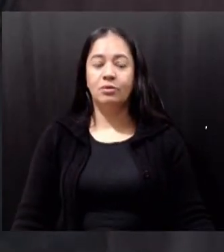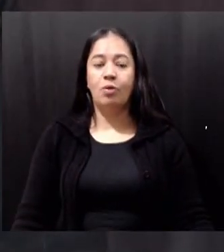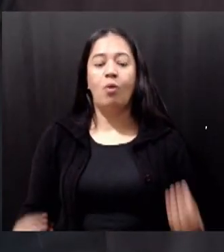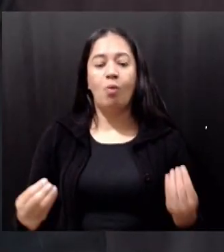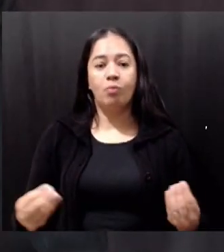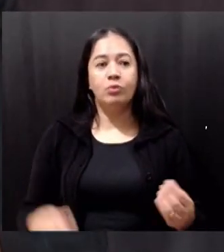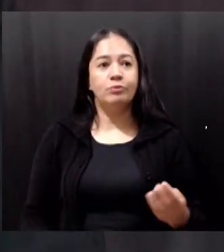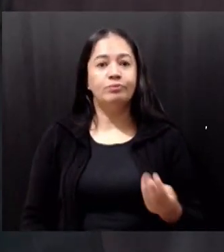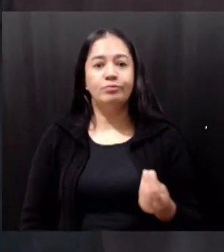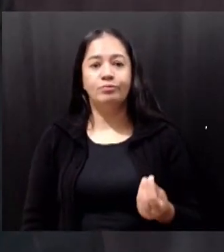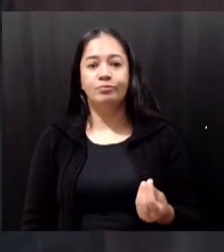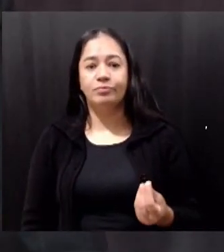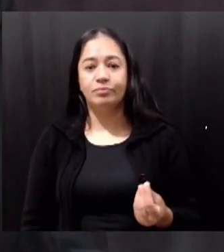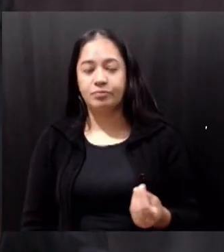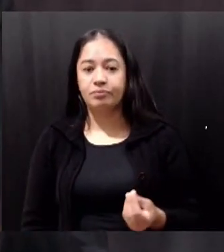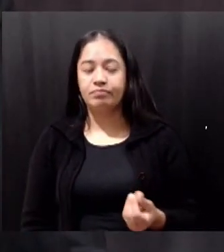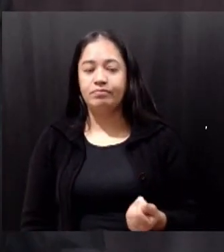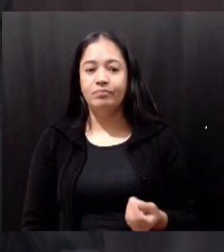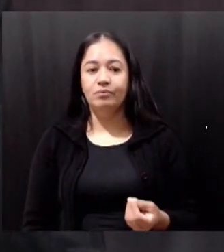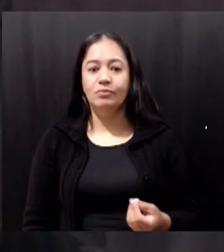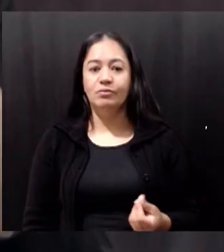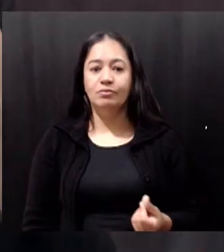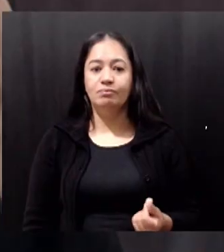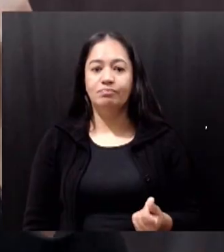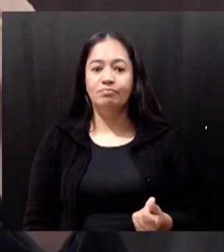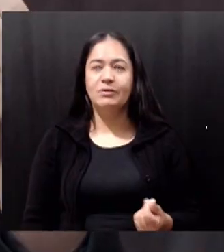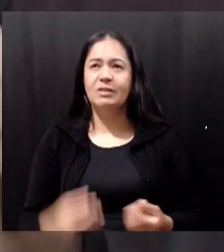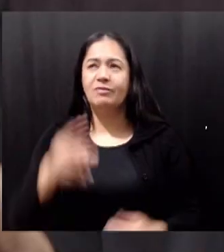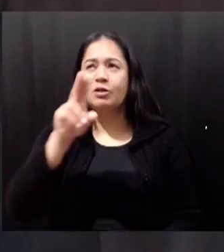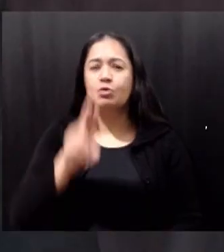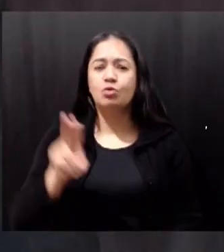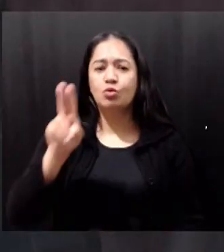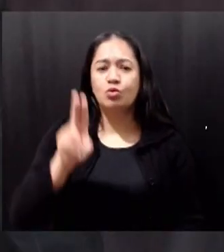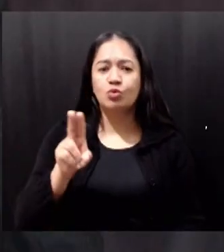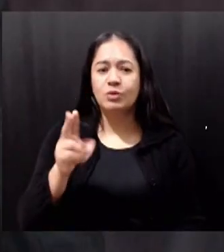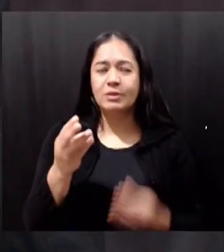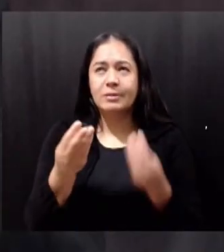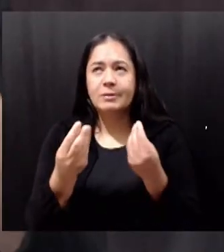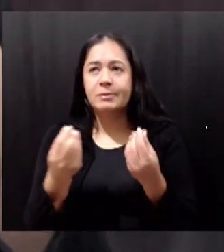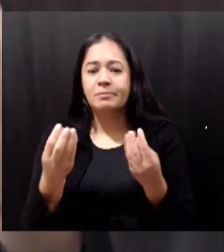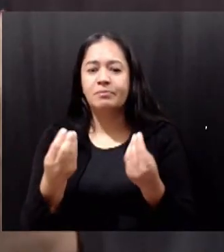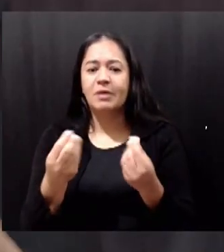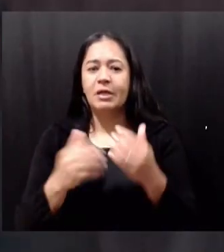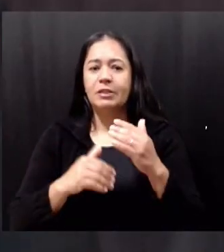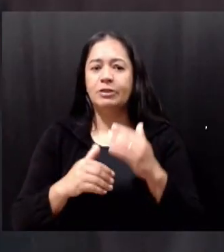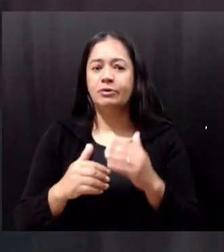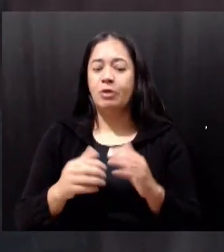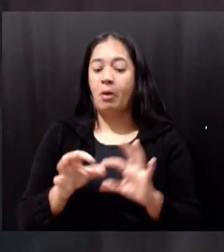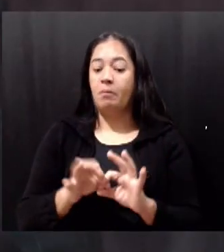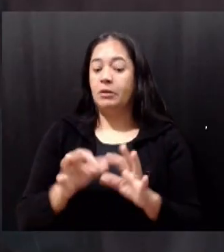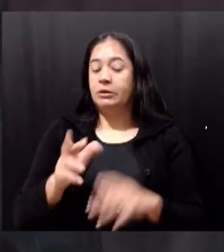que vai ser um uso não habilitado, um uso ineficaz e que